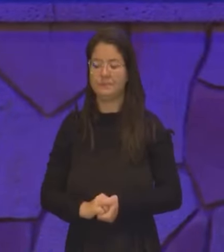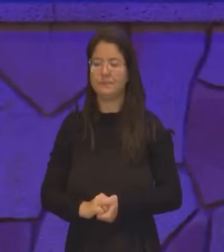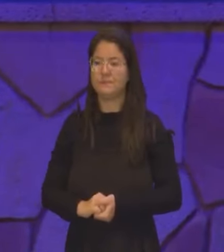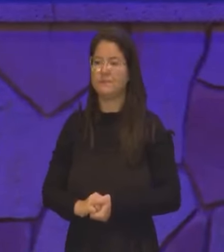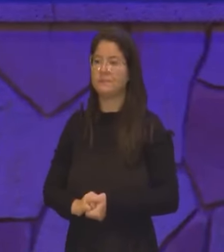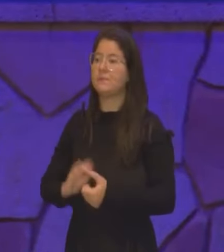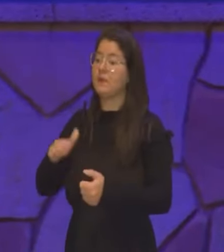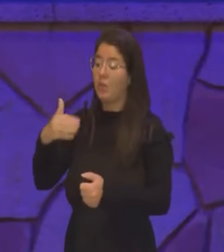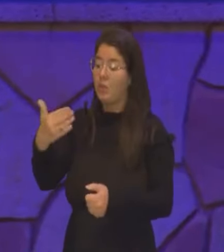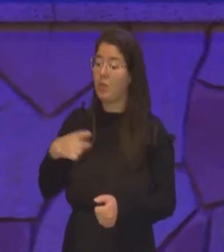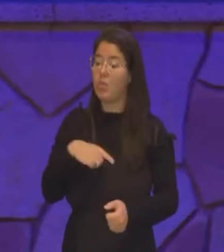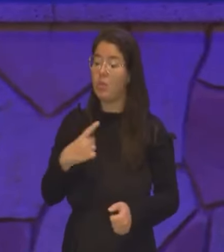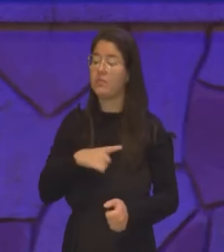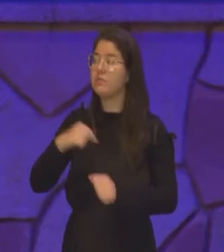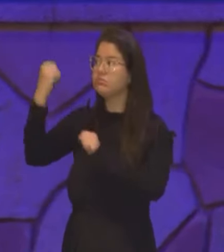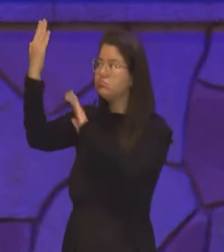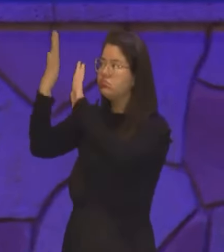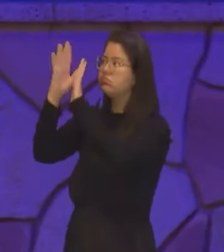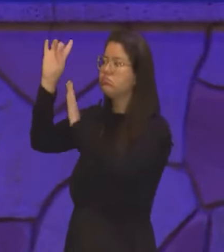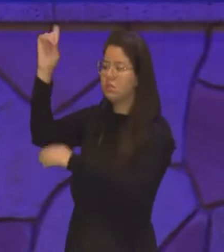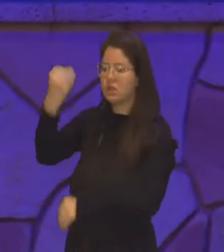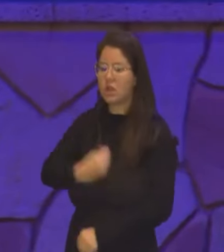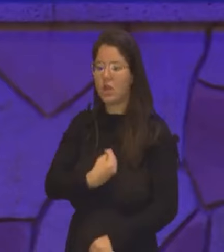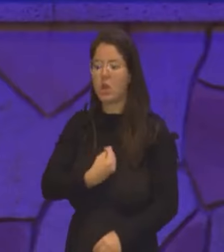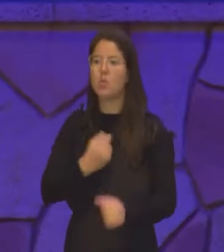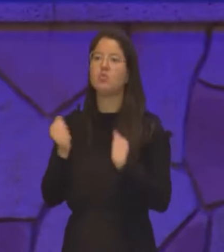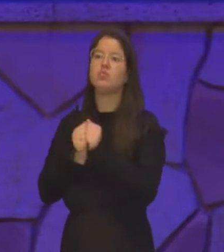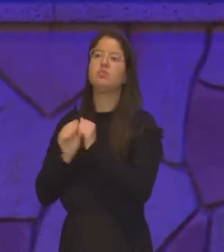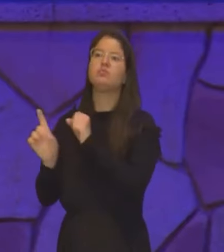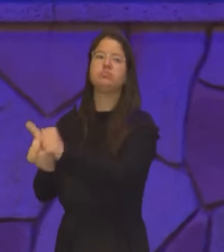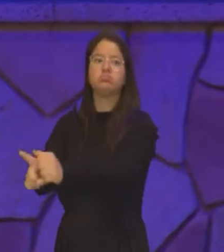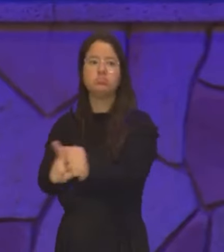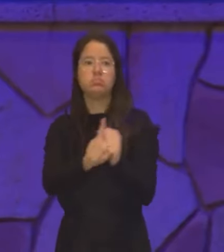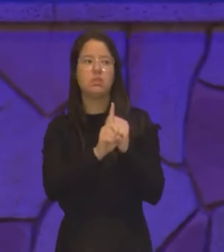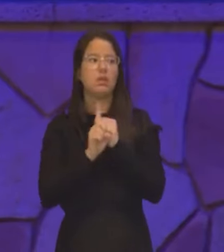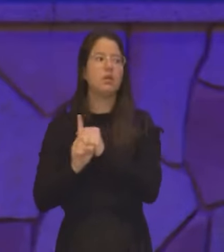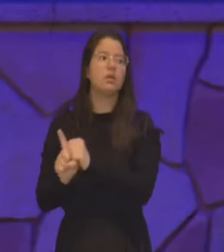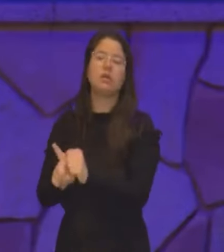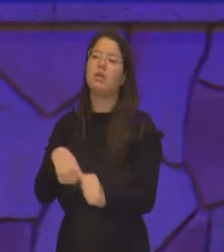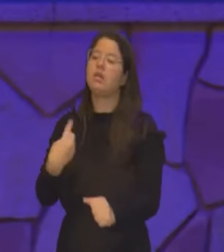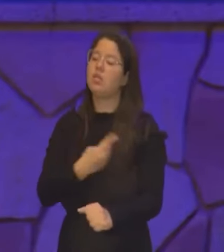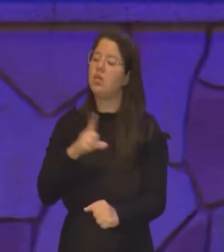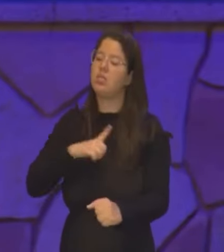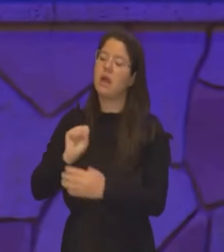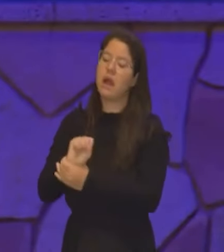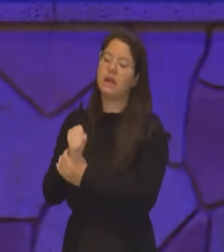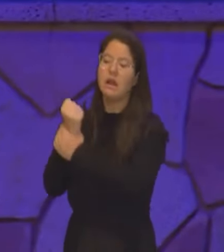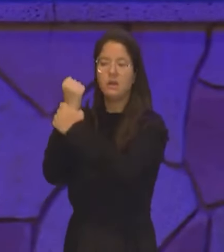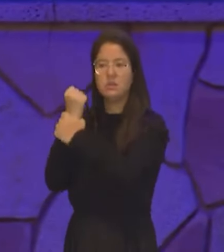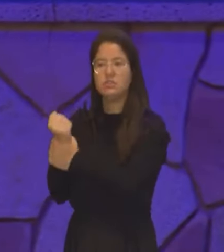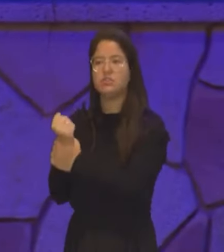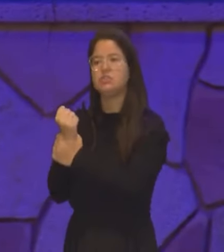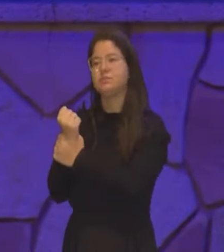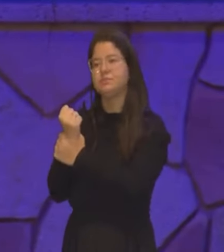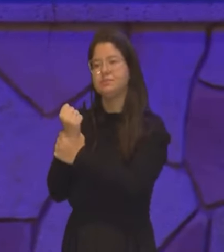E quando nós temos a presença do Senhor conosco, nós temos a garantia